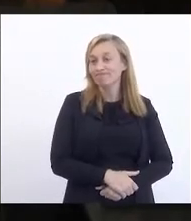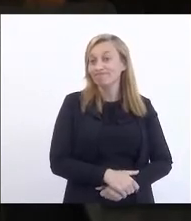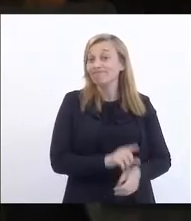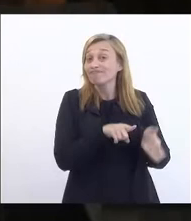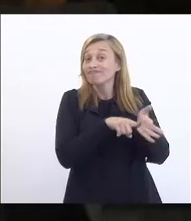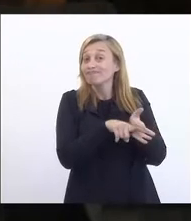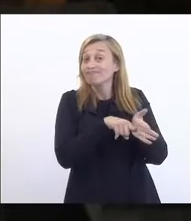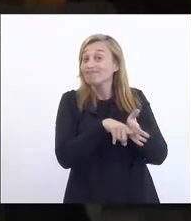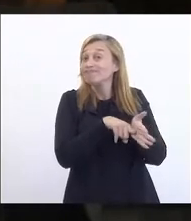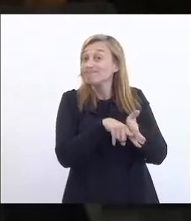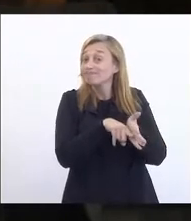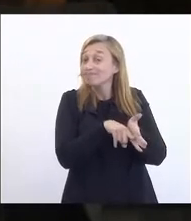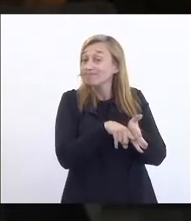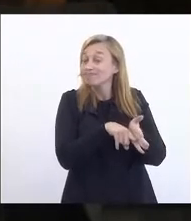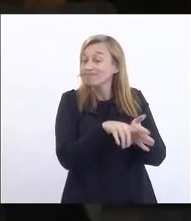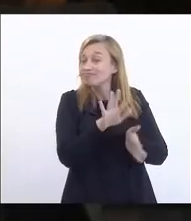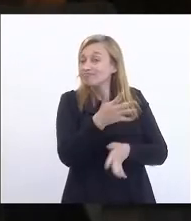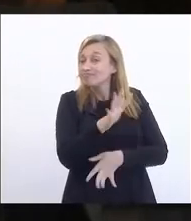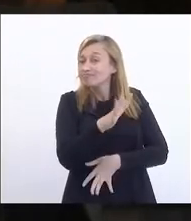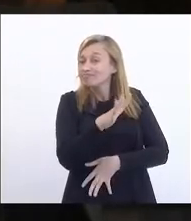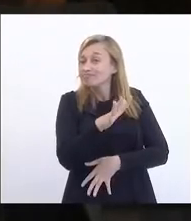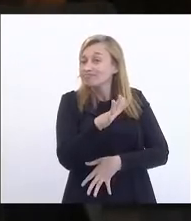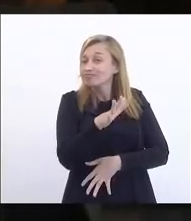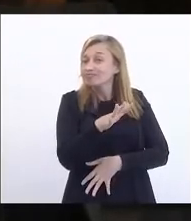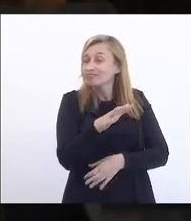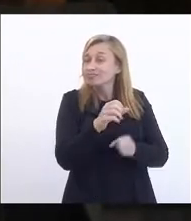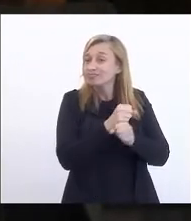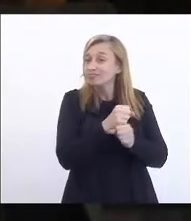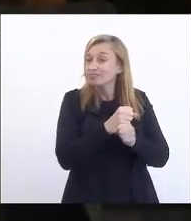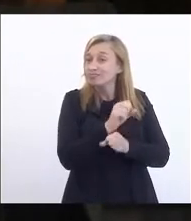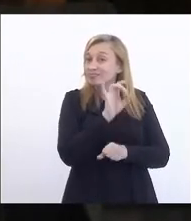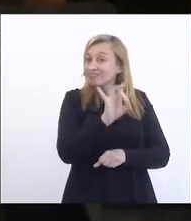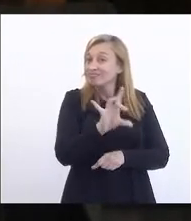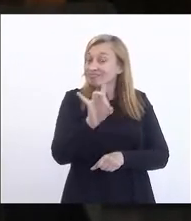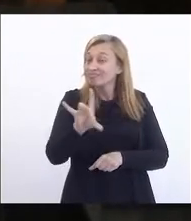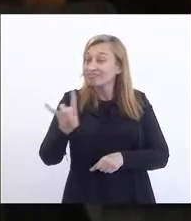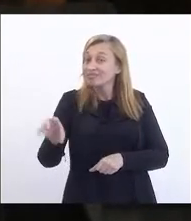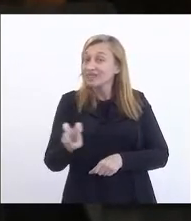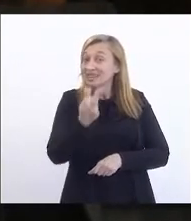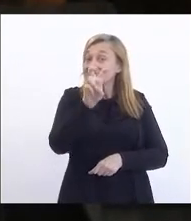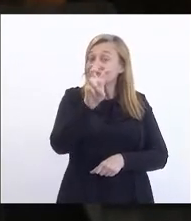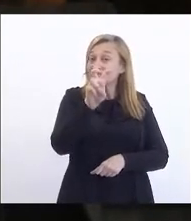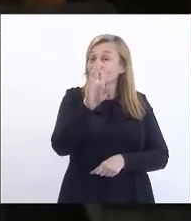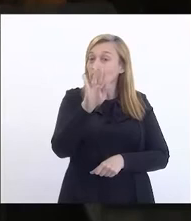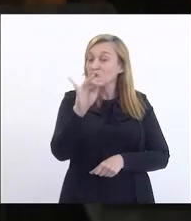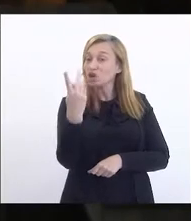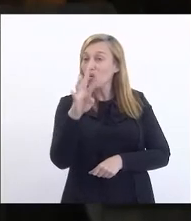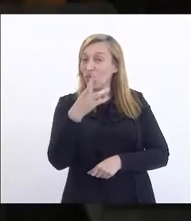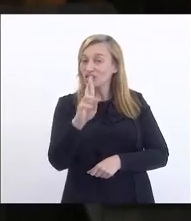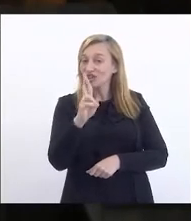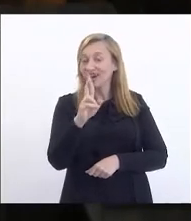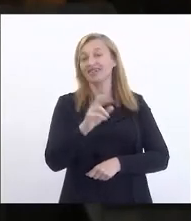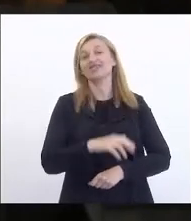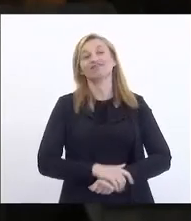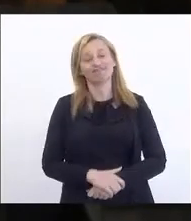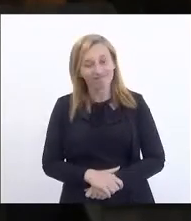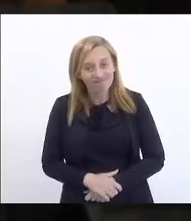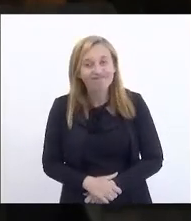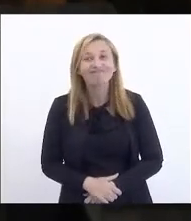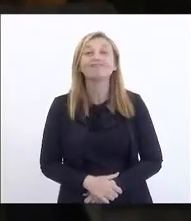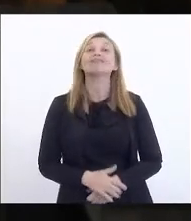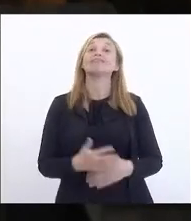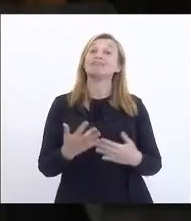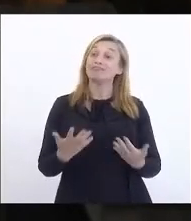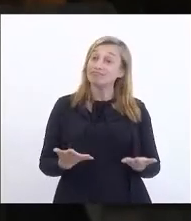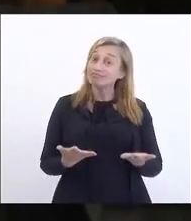fiscalizar, em média, por ano, cada um, cinco bilhões de reais. Por